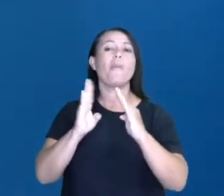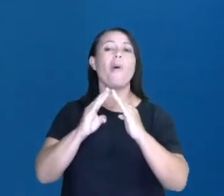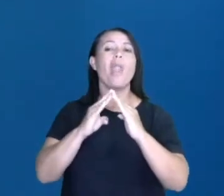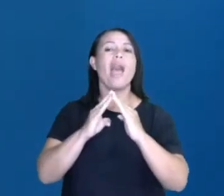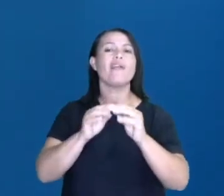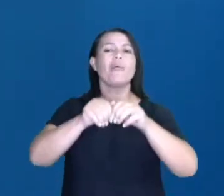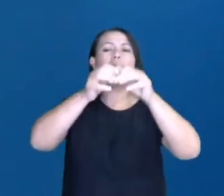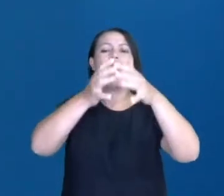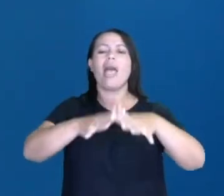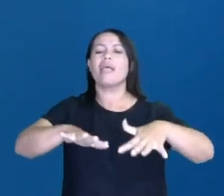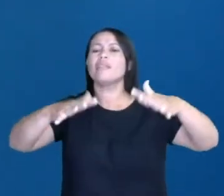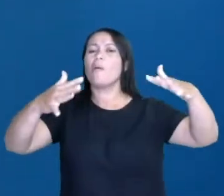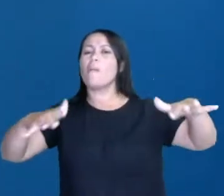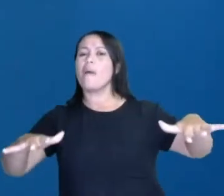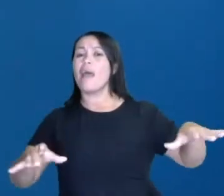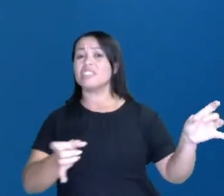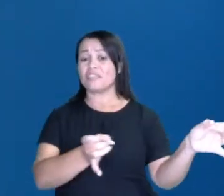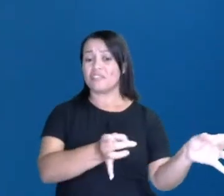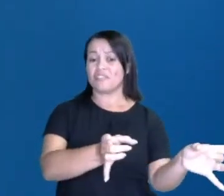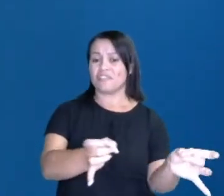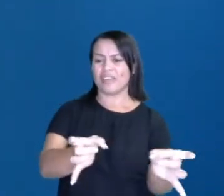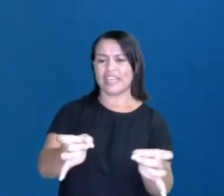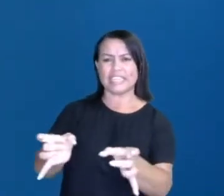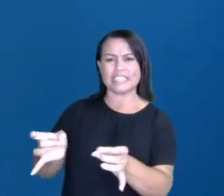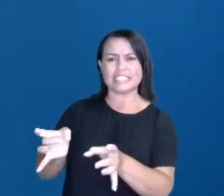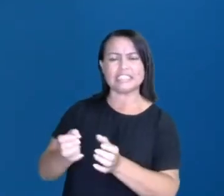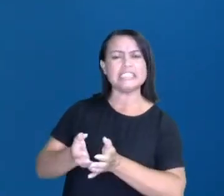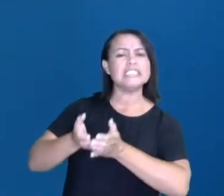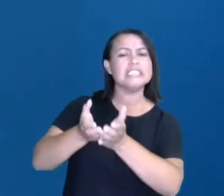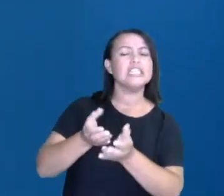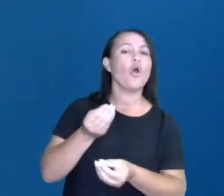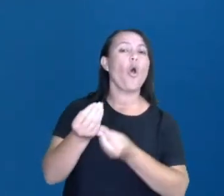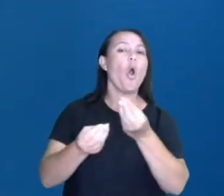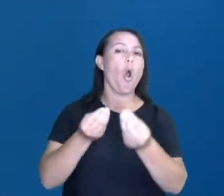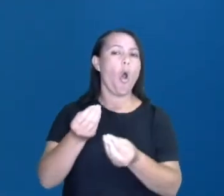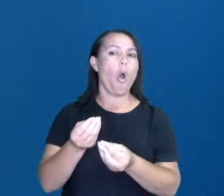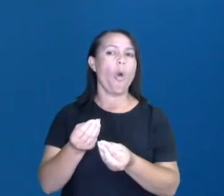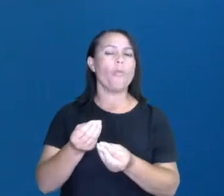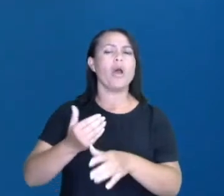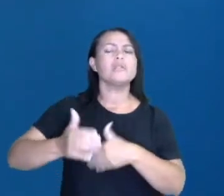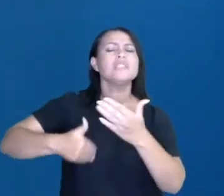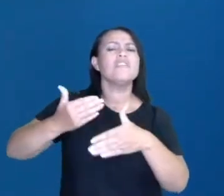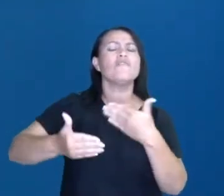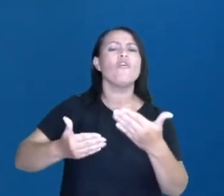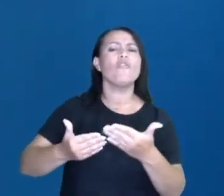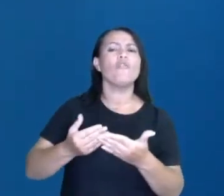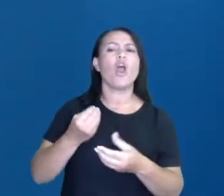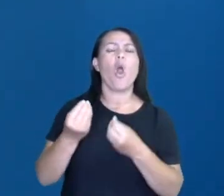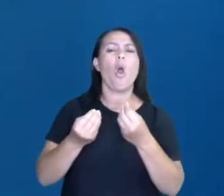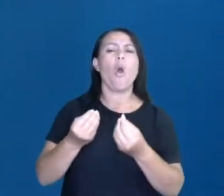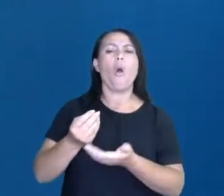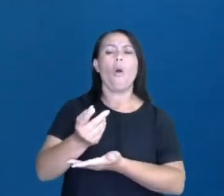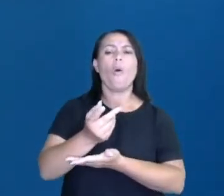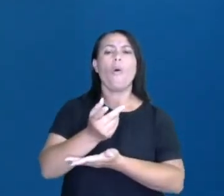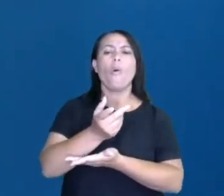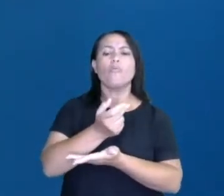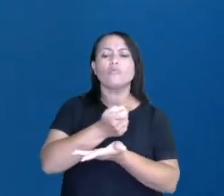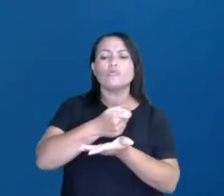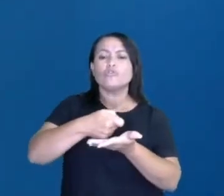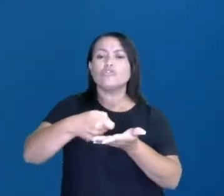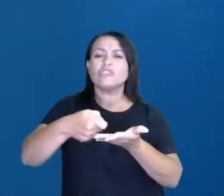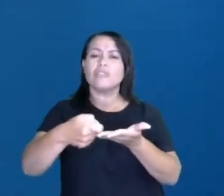Faziam muito comércio, eles começaram a desenvolver ali uma forma de escrita, uma forma de representar